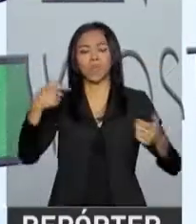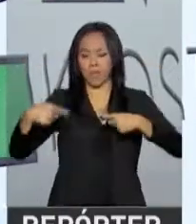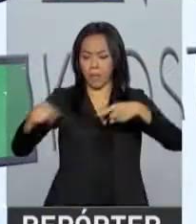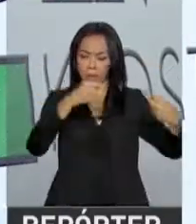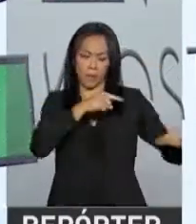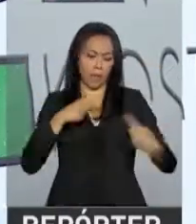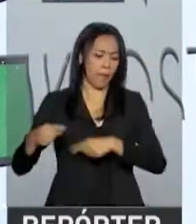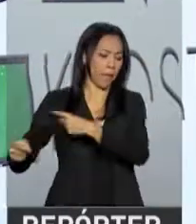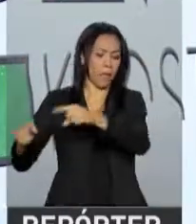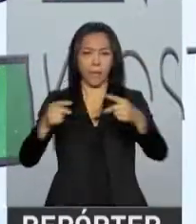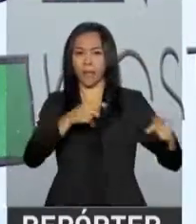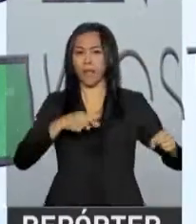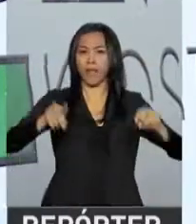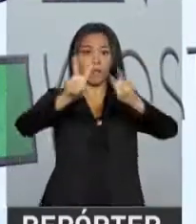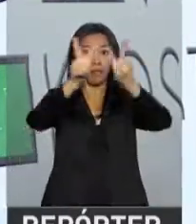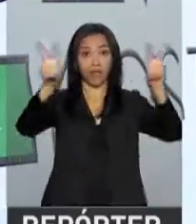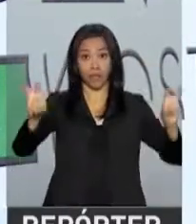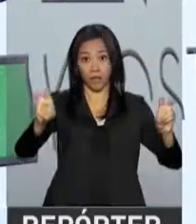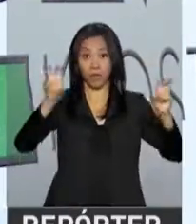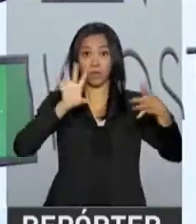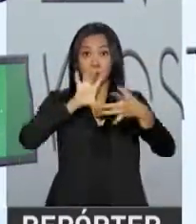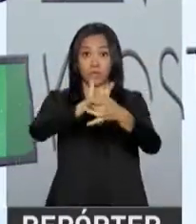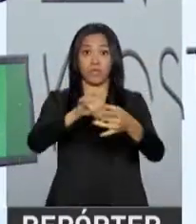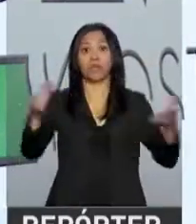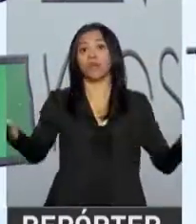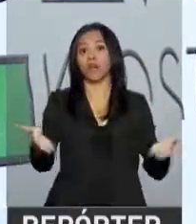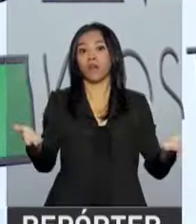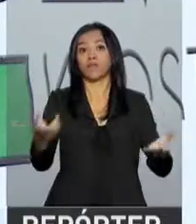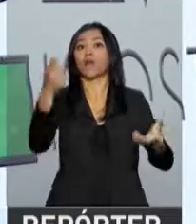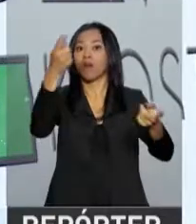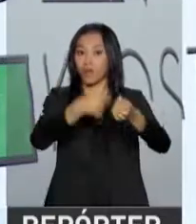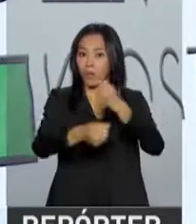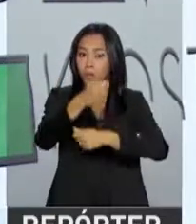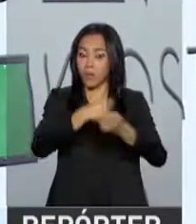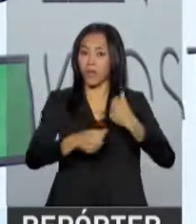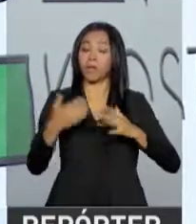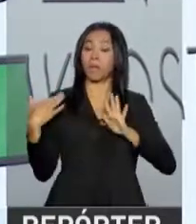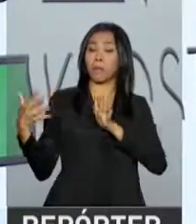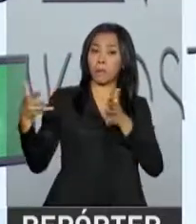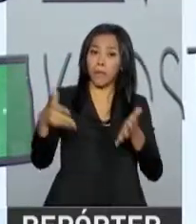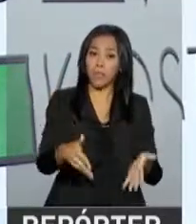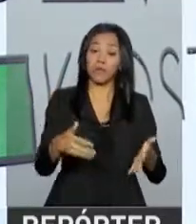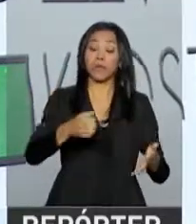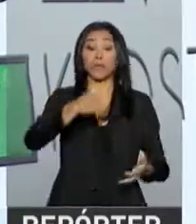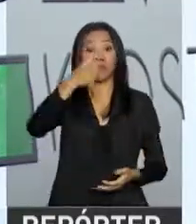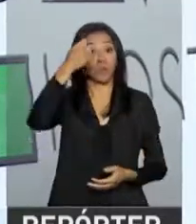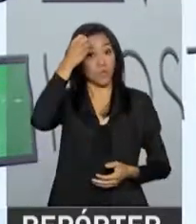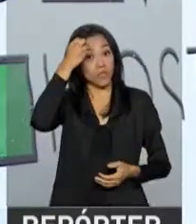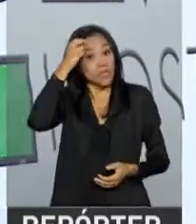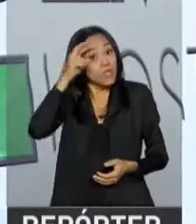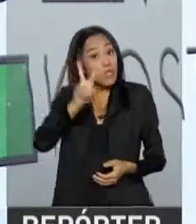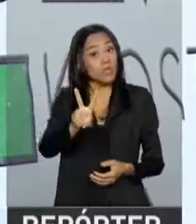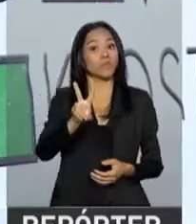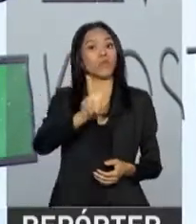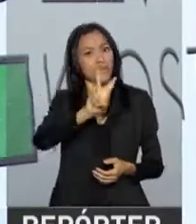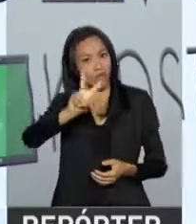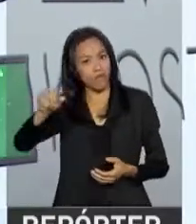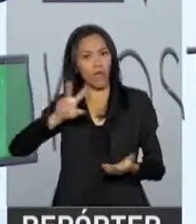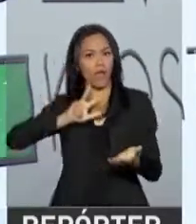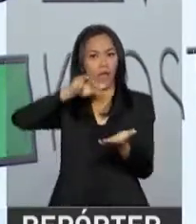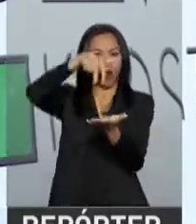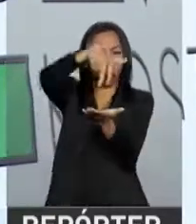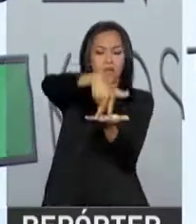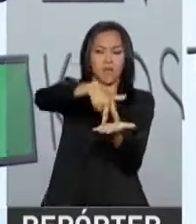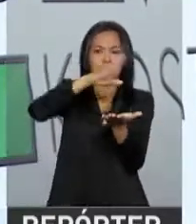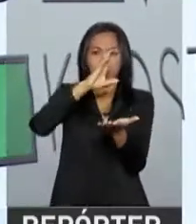atualidade o presidente michel temer participa da 48ª edição do encontro no segundo dia e vai discursar no auditório